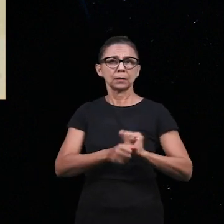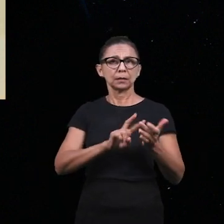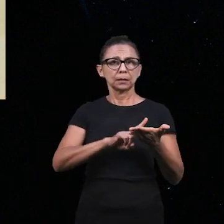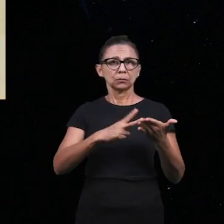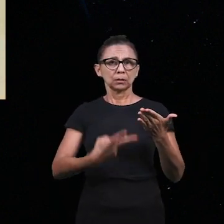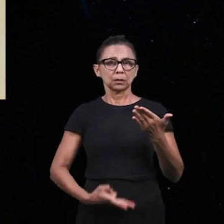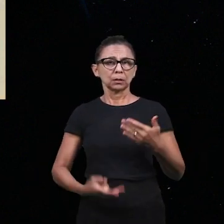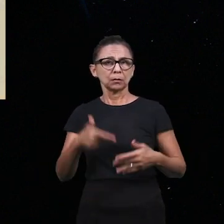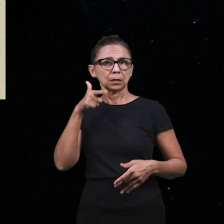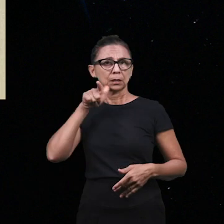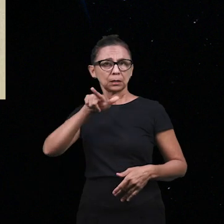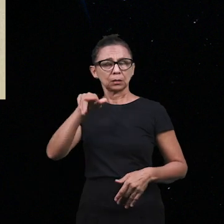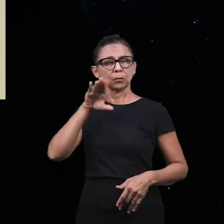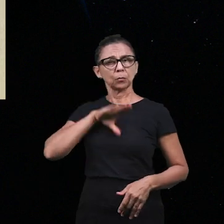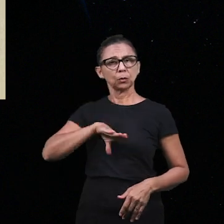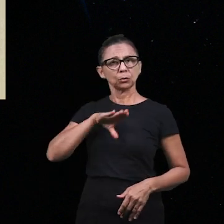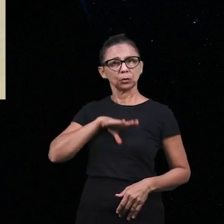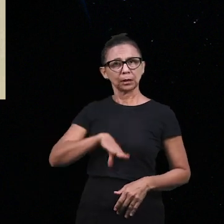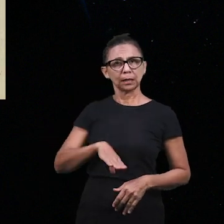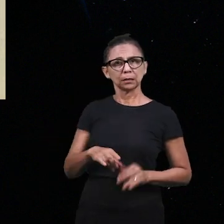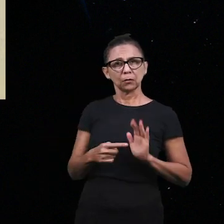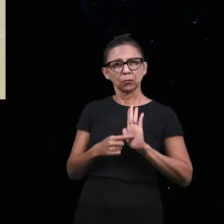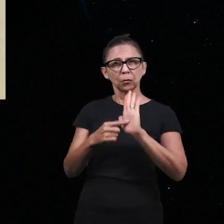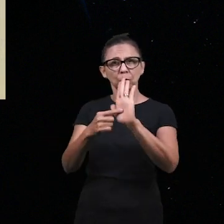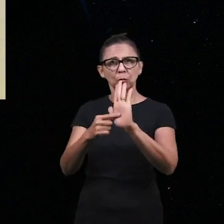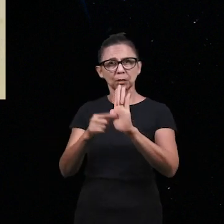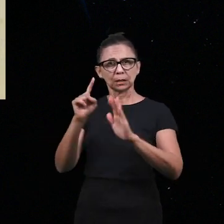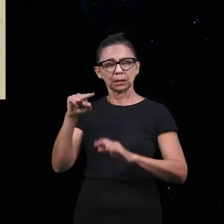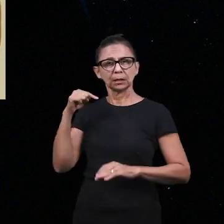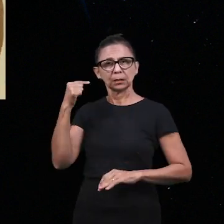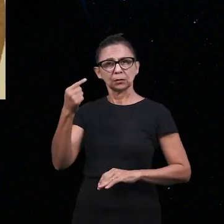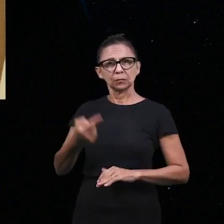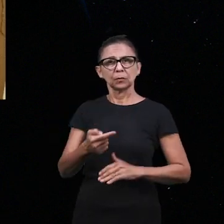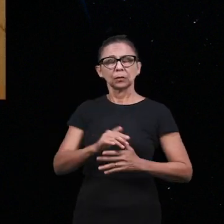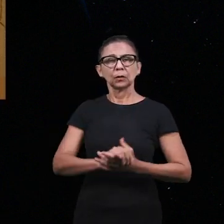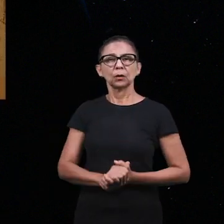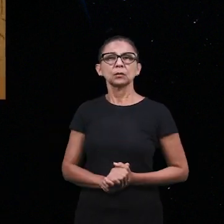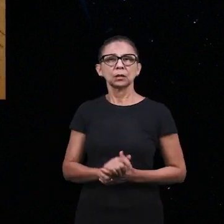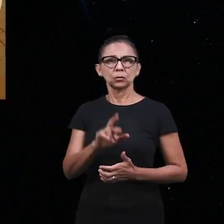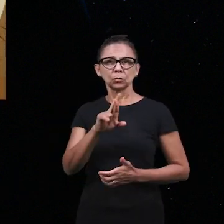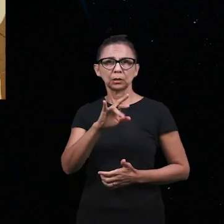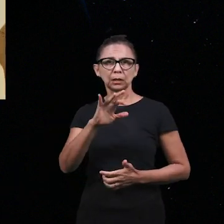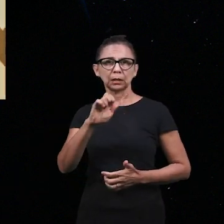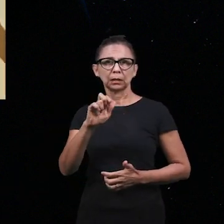português que apresentaremos a seguir é do hinógrafo Ricardo Petrovski.